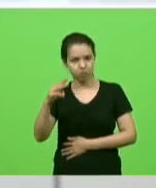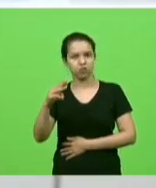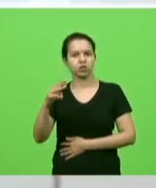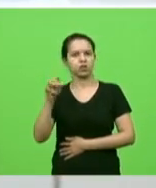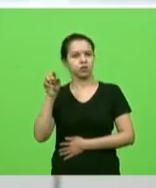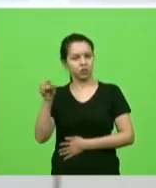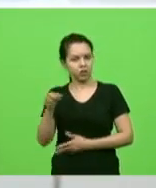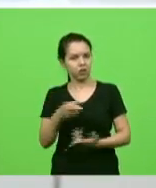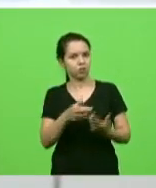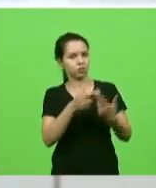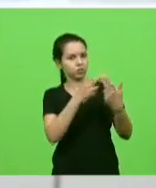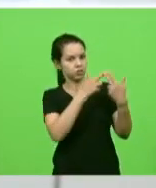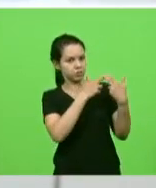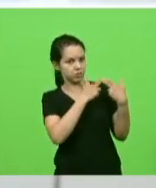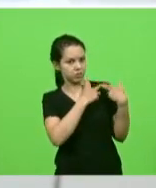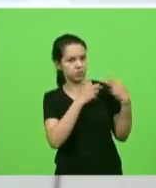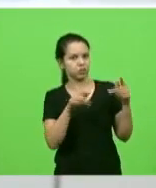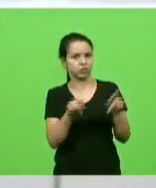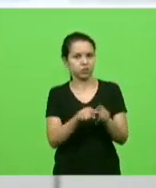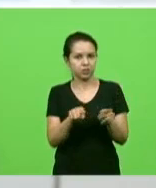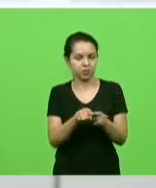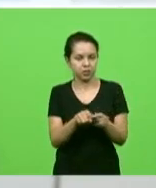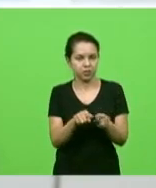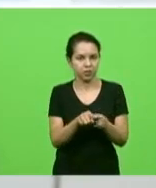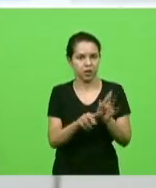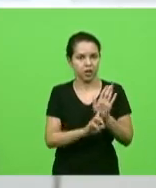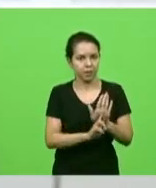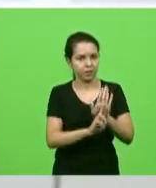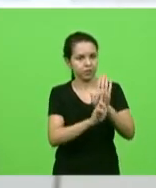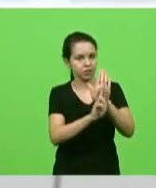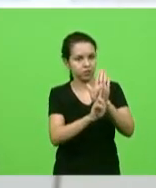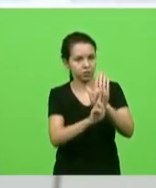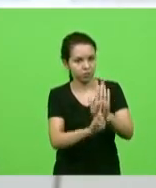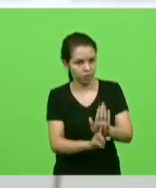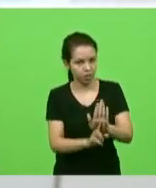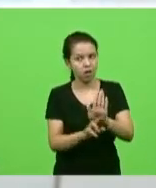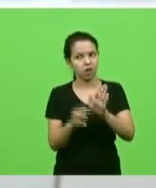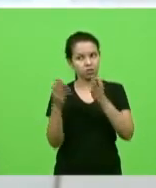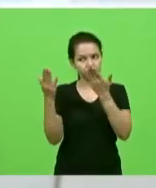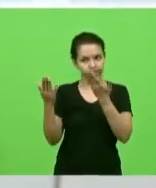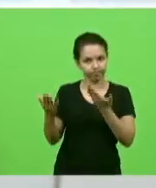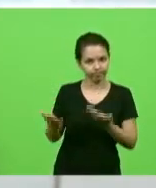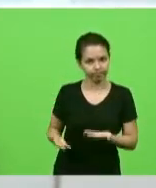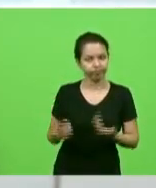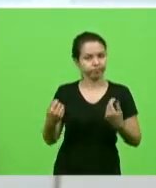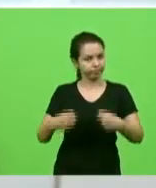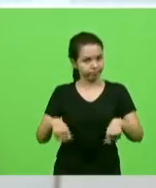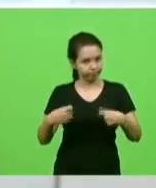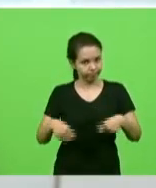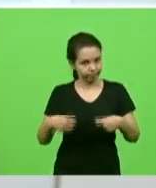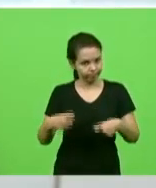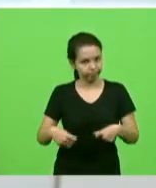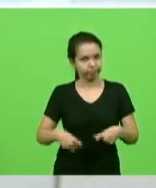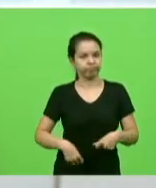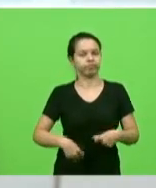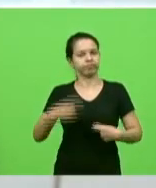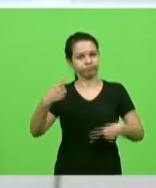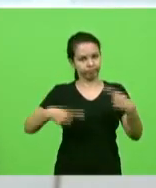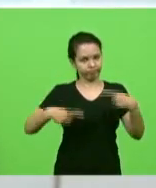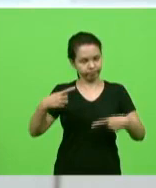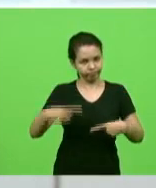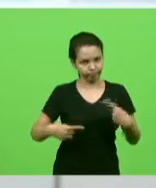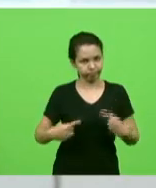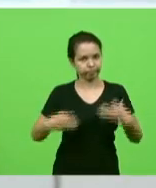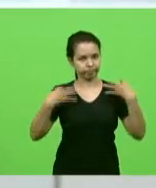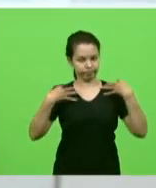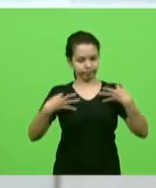e da figura de receber representa a atividade que assume deve ser pautada pelo decoro pela honradez